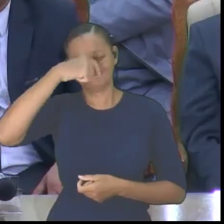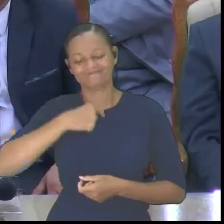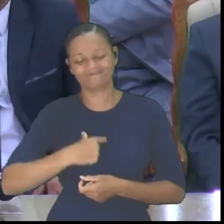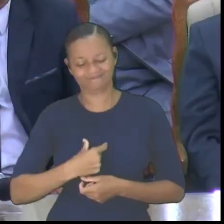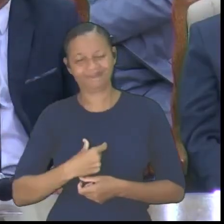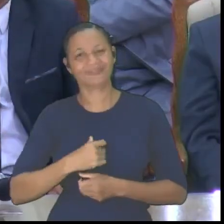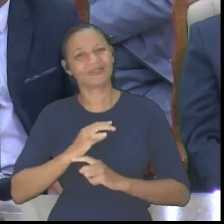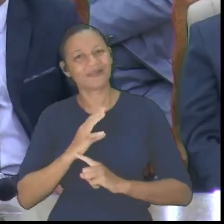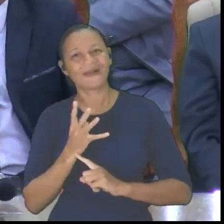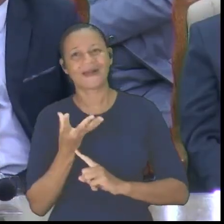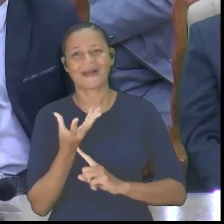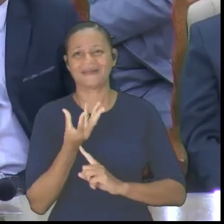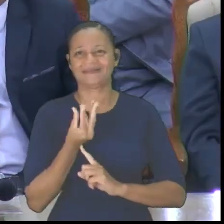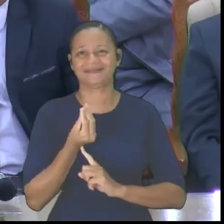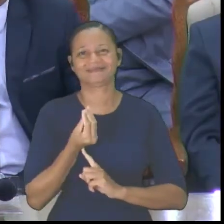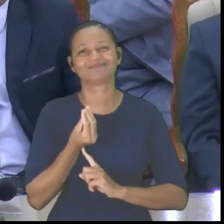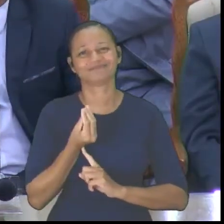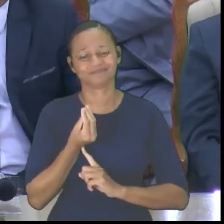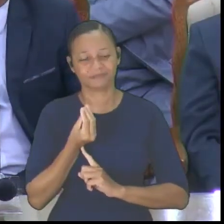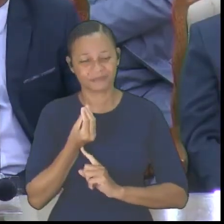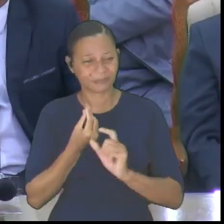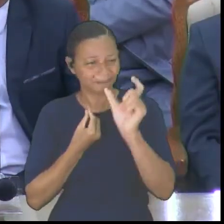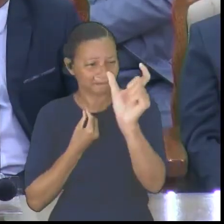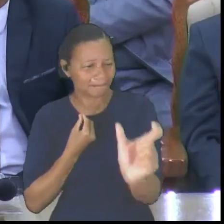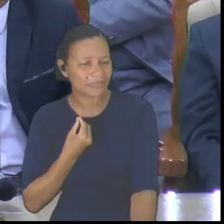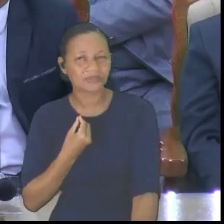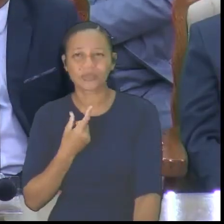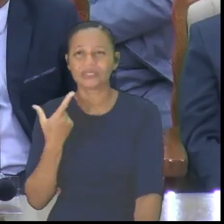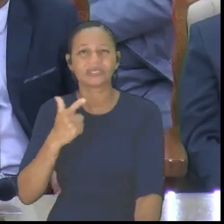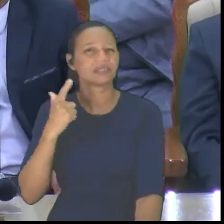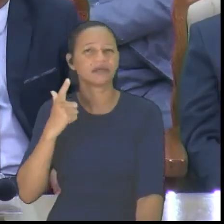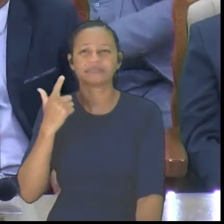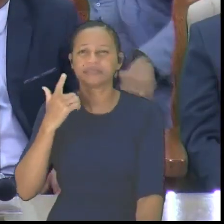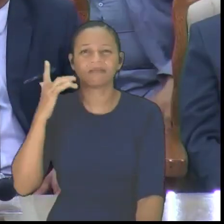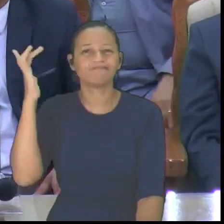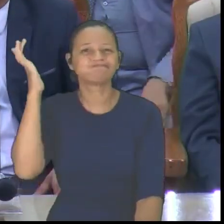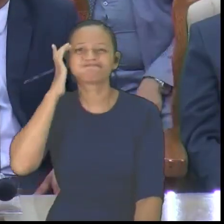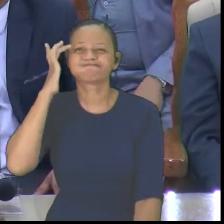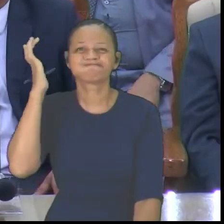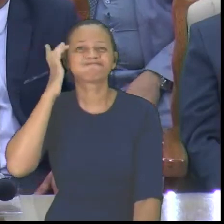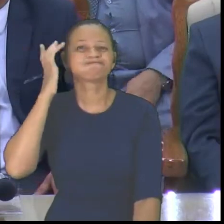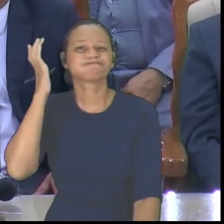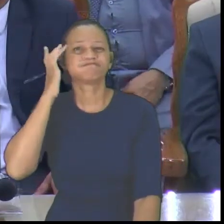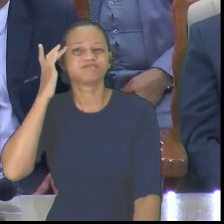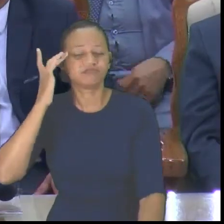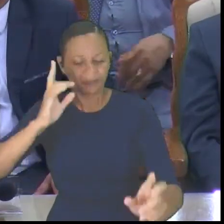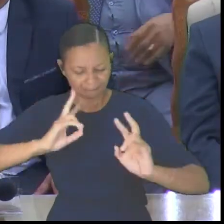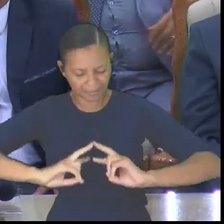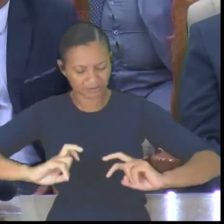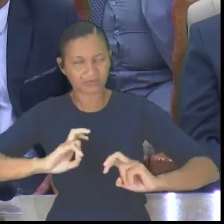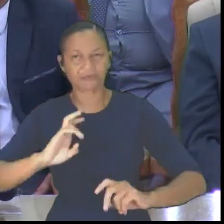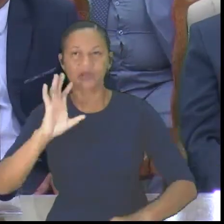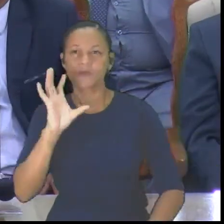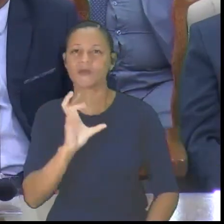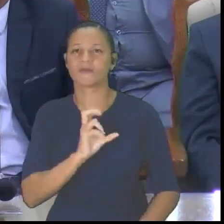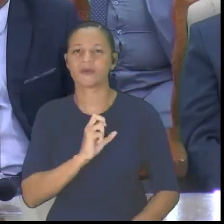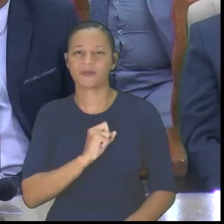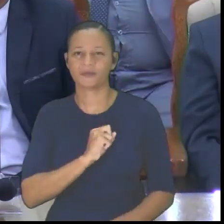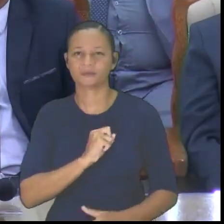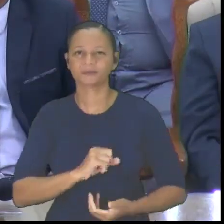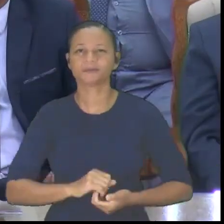Amar pessoas que ainda não têm a maturidade para reconhecer esse amor.